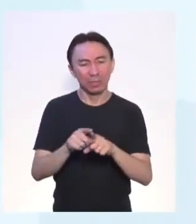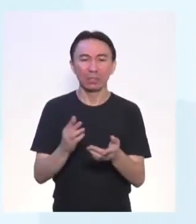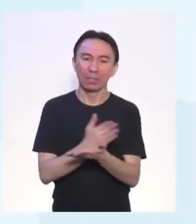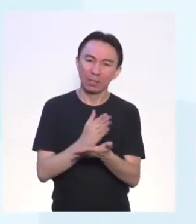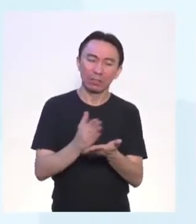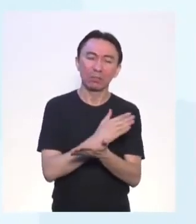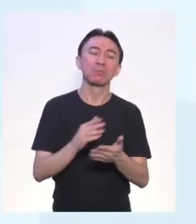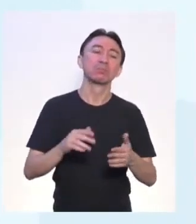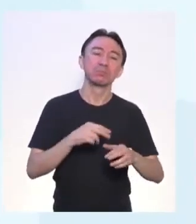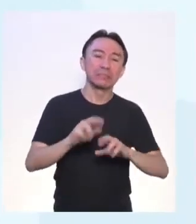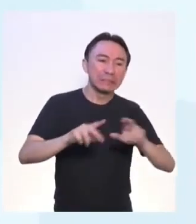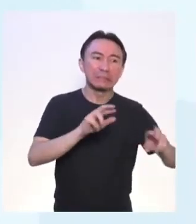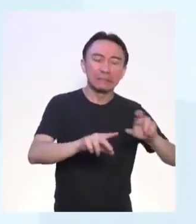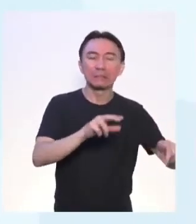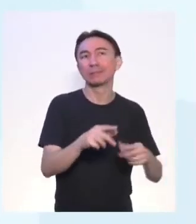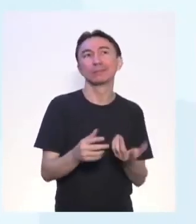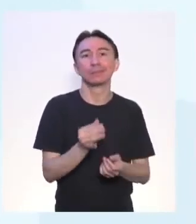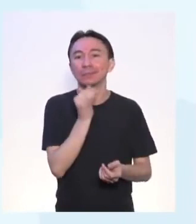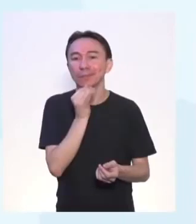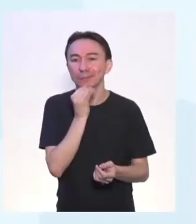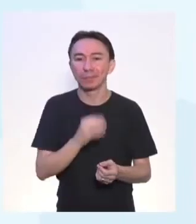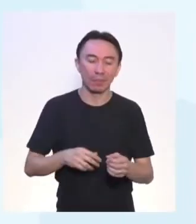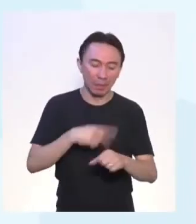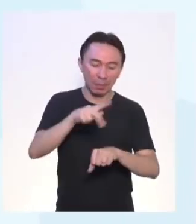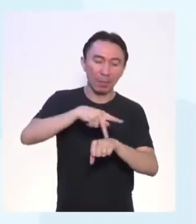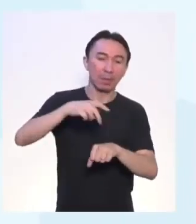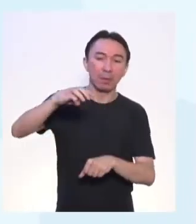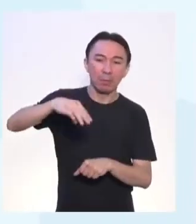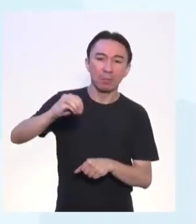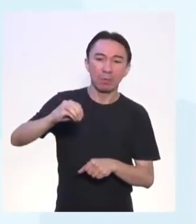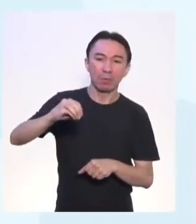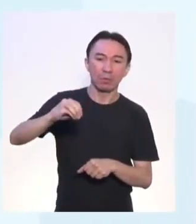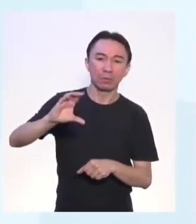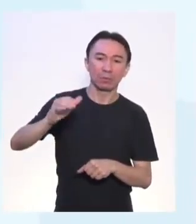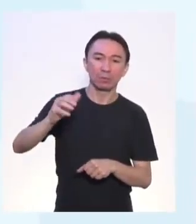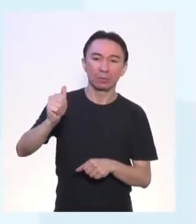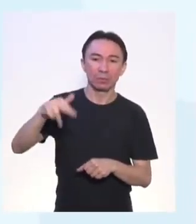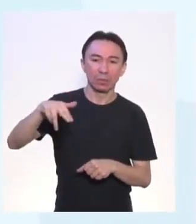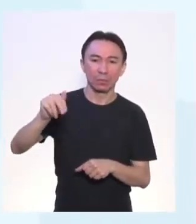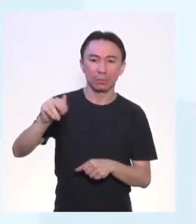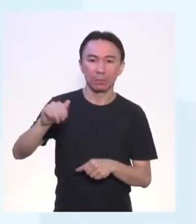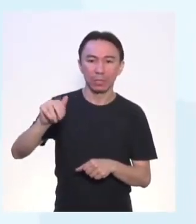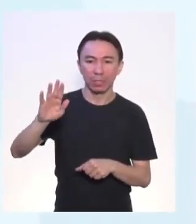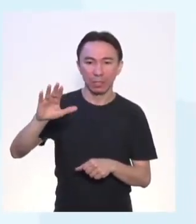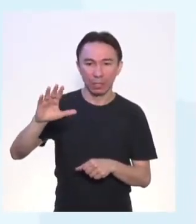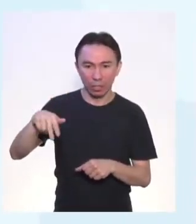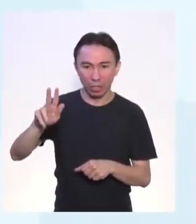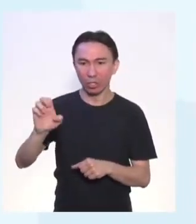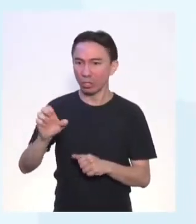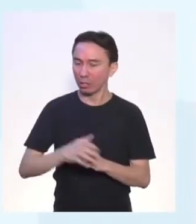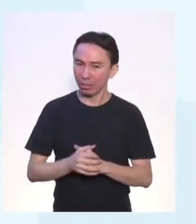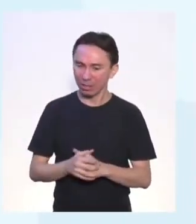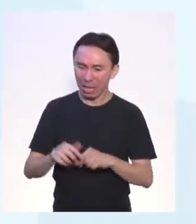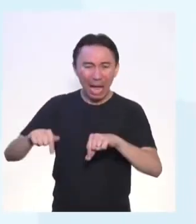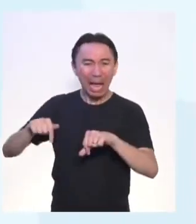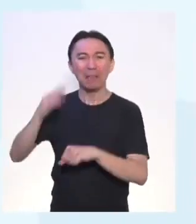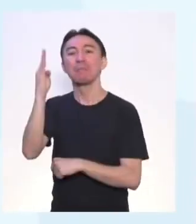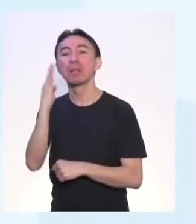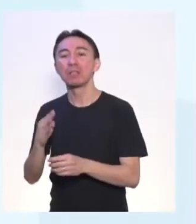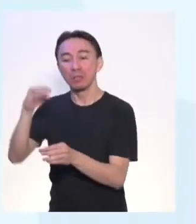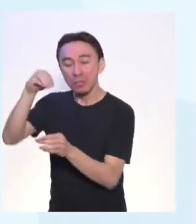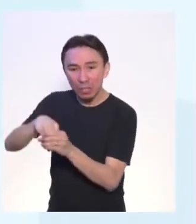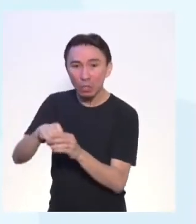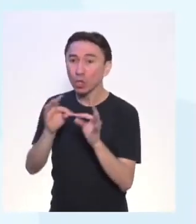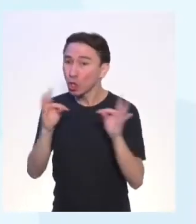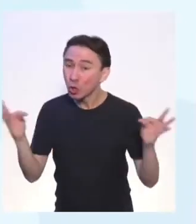Moçambique, né? Dentro do nosso país, será que todos nós falamos da mesma forma? Sim ou